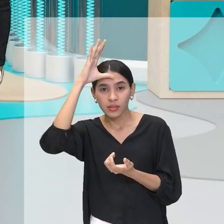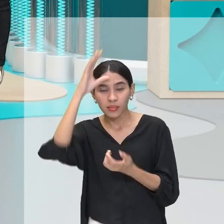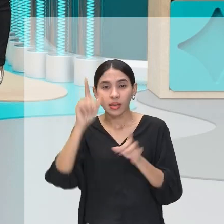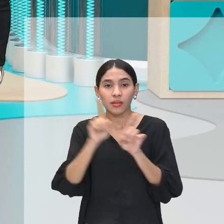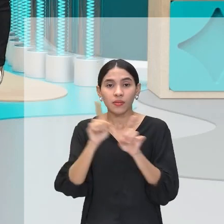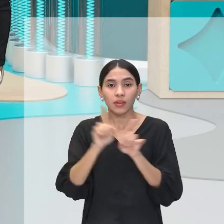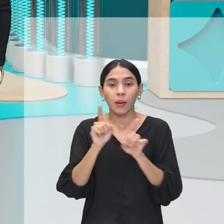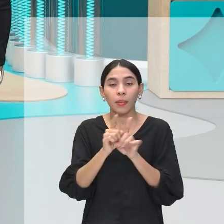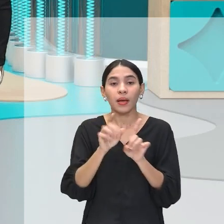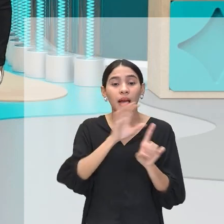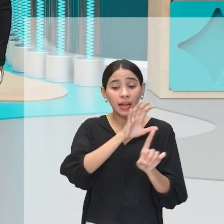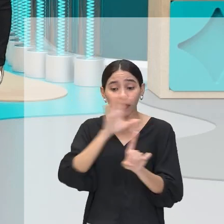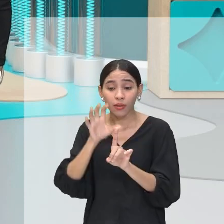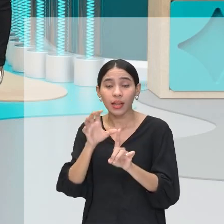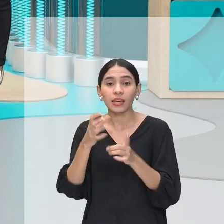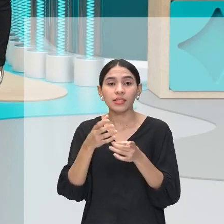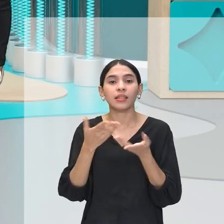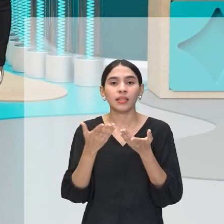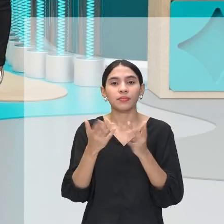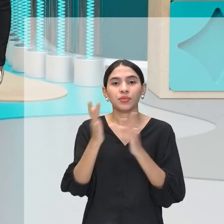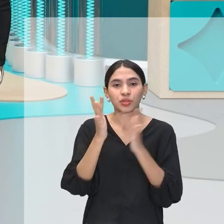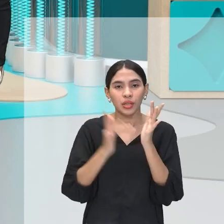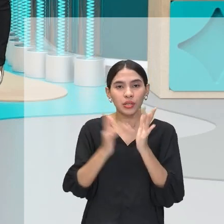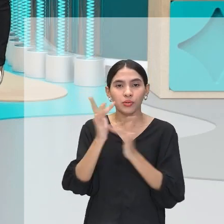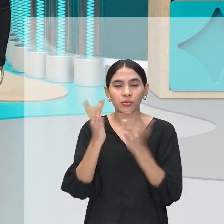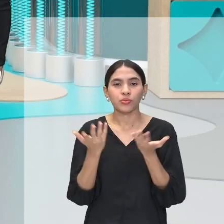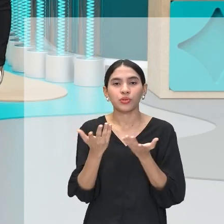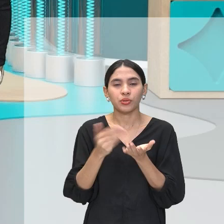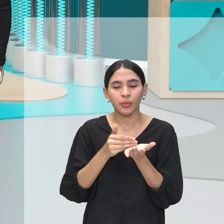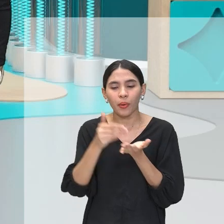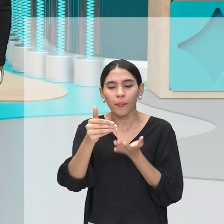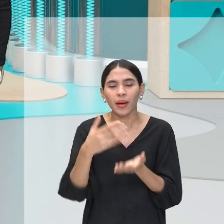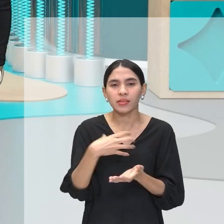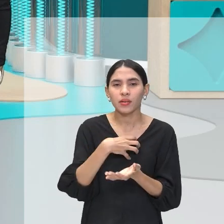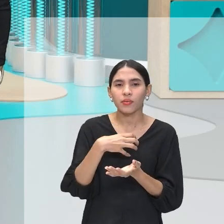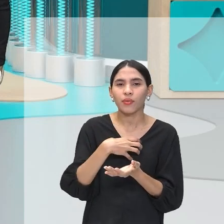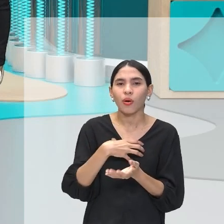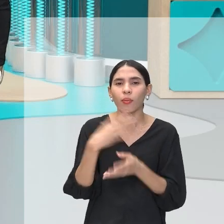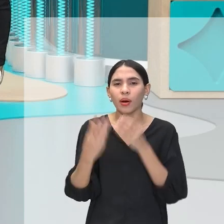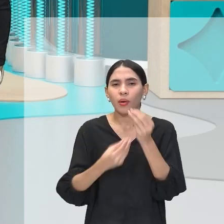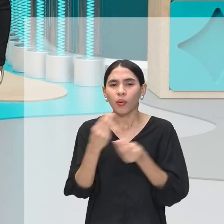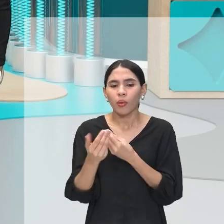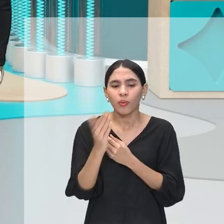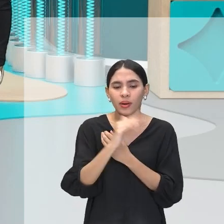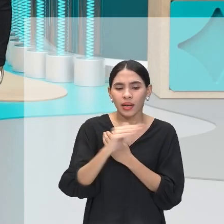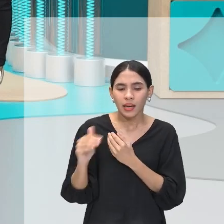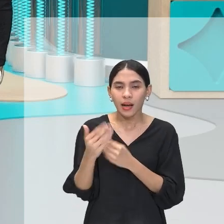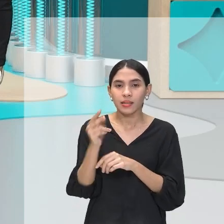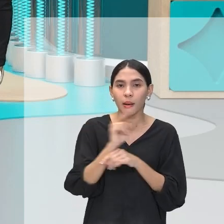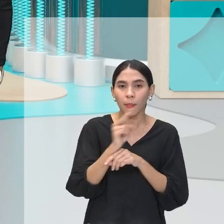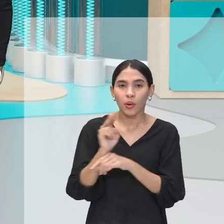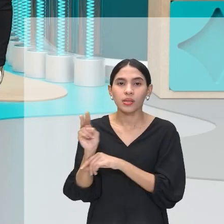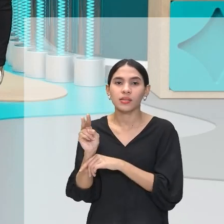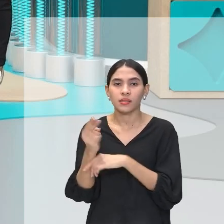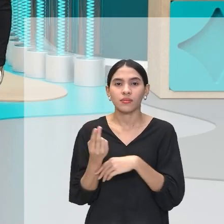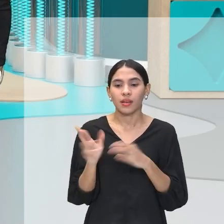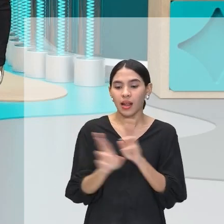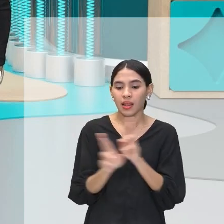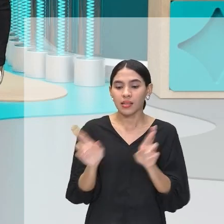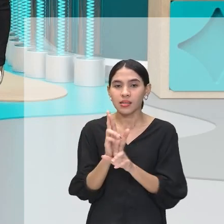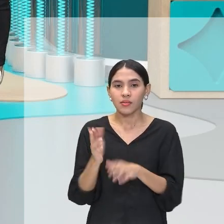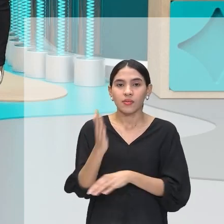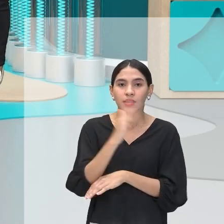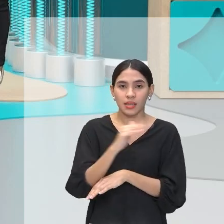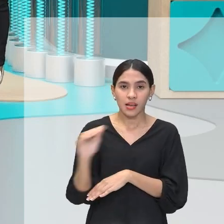Jesus, é que começa a emergir esse sentimento de infância, essa proteção em relação à criança, não